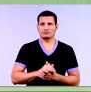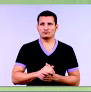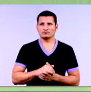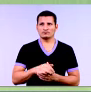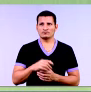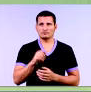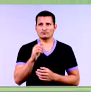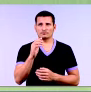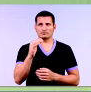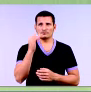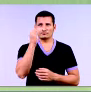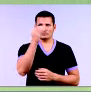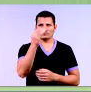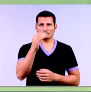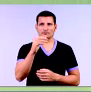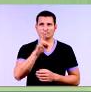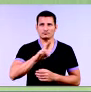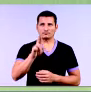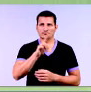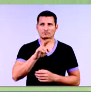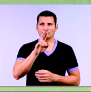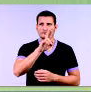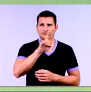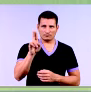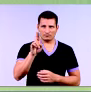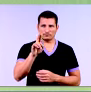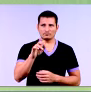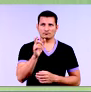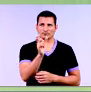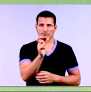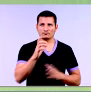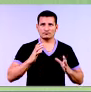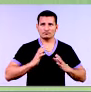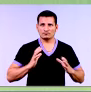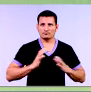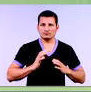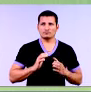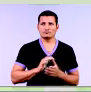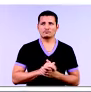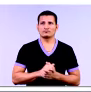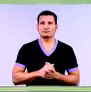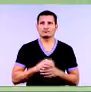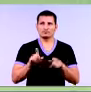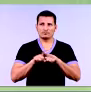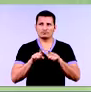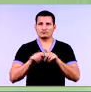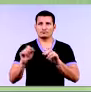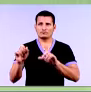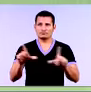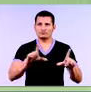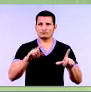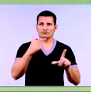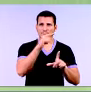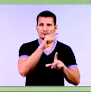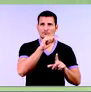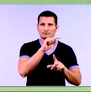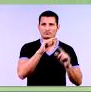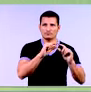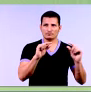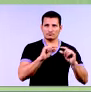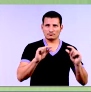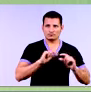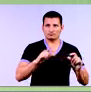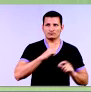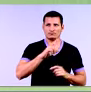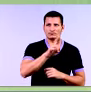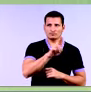Aqui em cima eu estou utilizando o campo nome e o campo cidade, que estão no slide anterior, no formulário, nome,